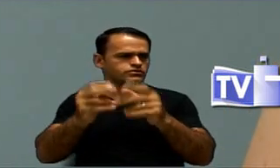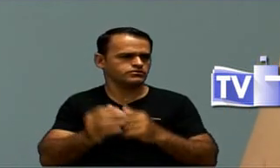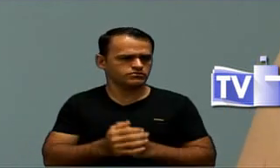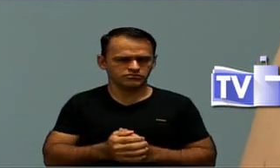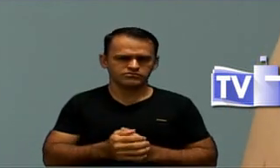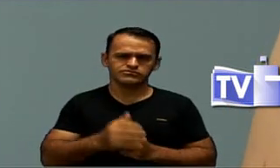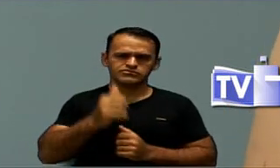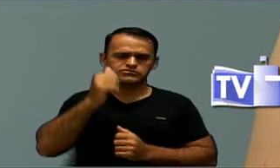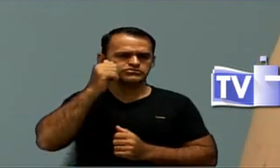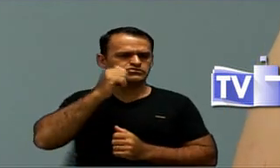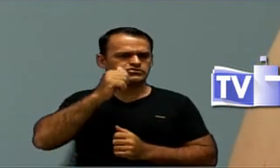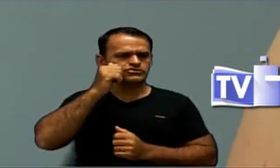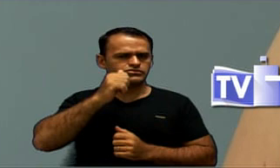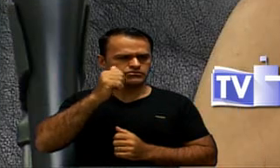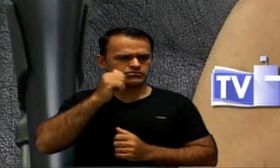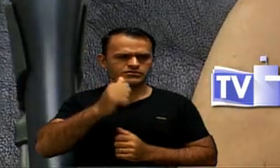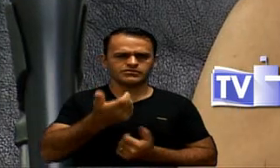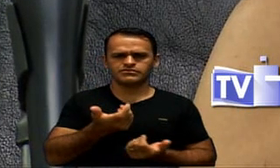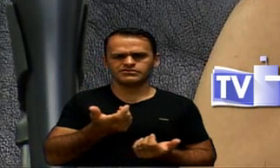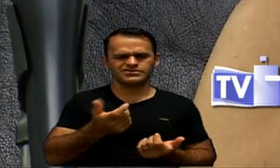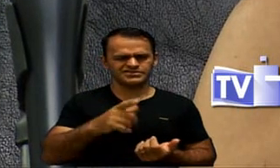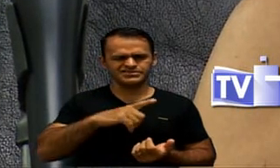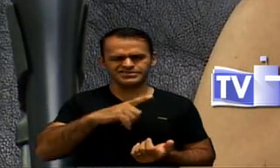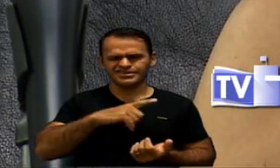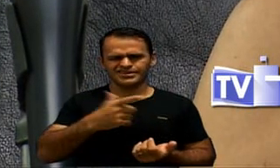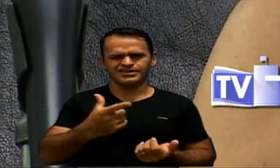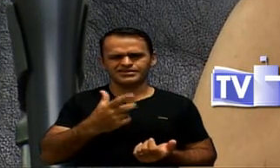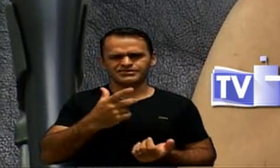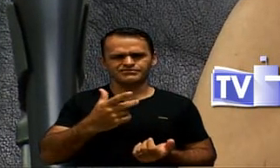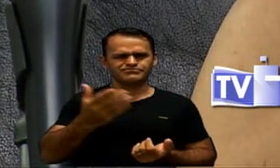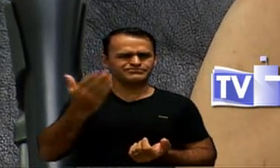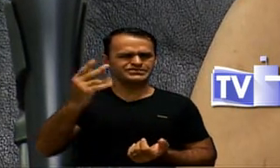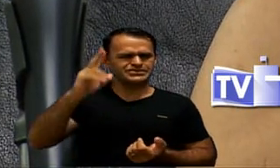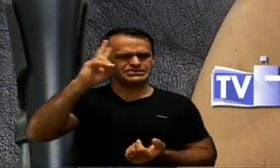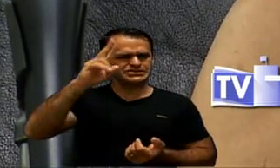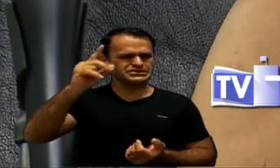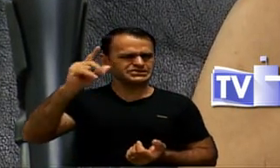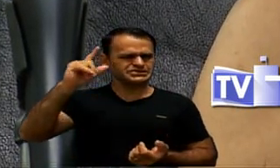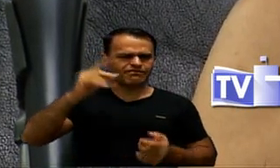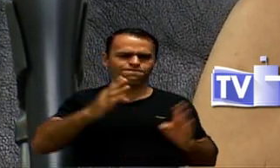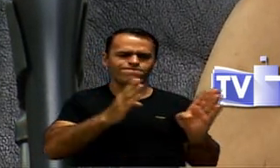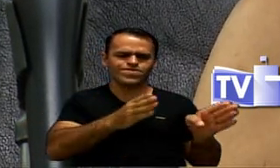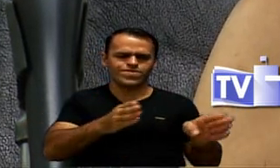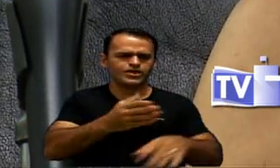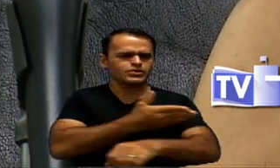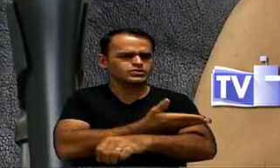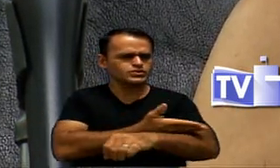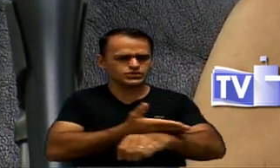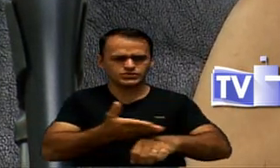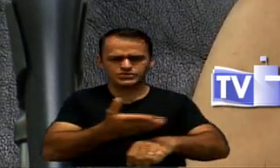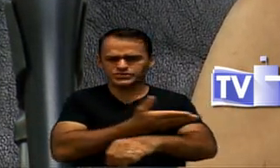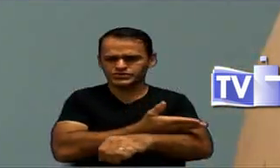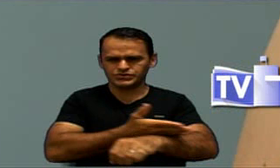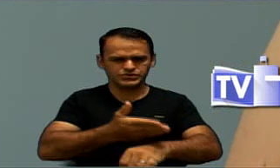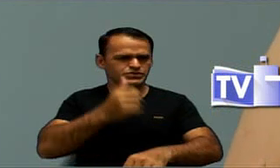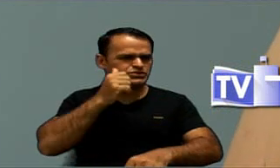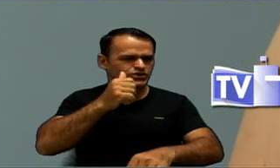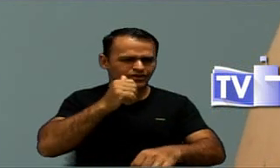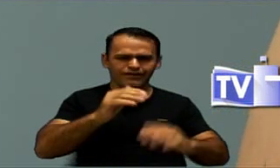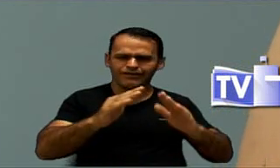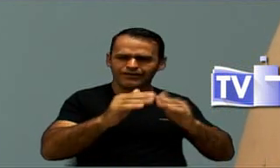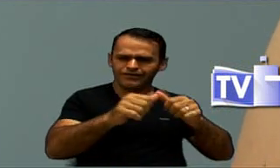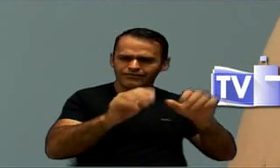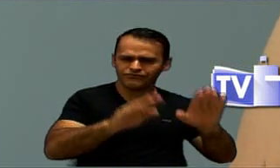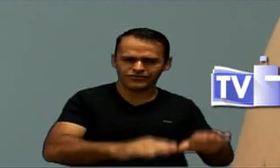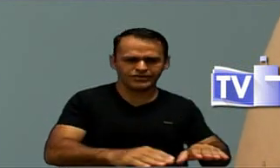para o privado, que seja a companheira do marido, toda essa questão padronizada que a gente tem com relação ao que a gente entende por feminino, ao que a gente entende